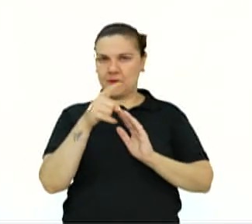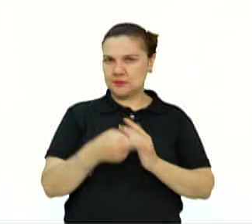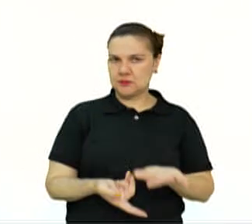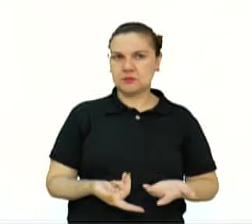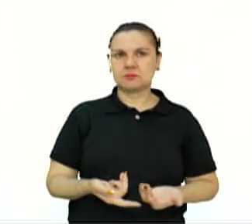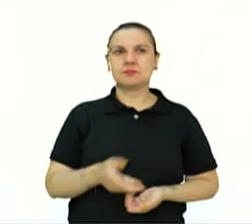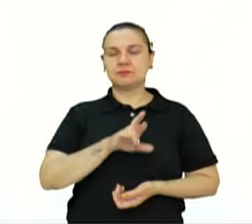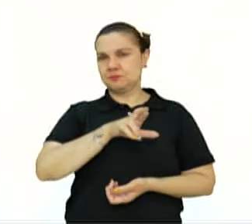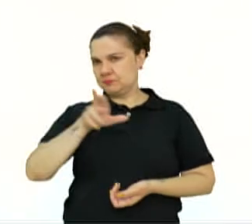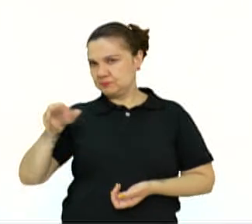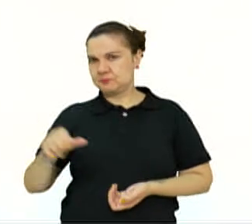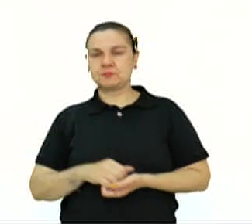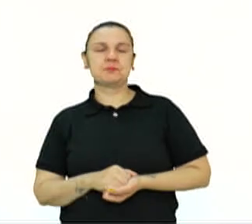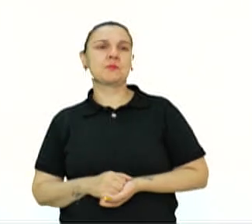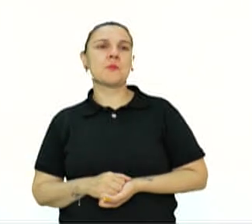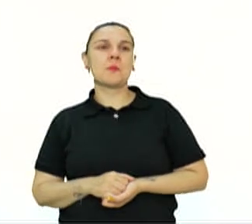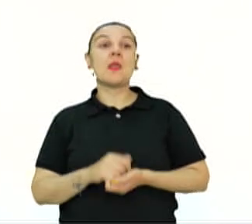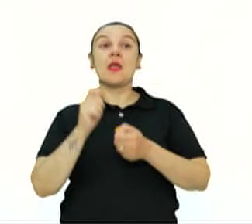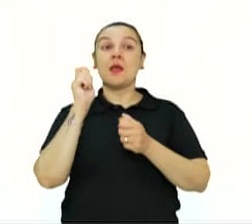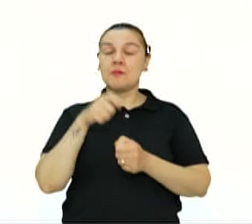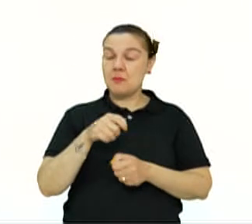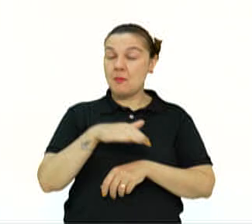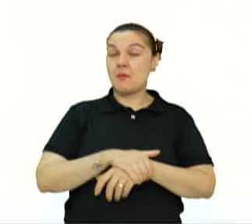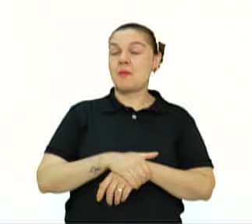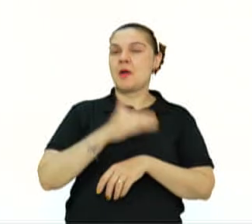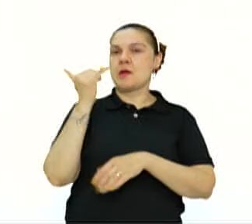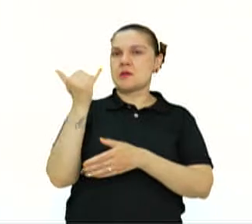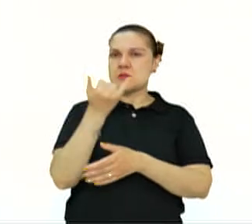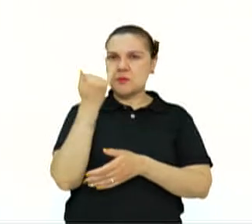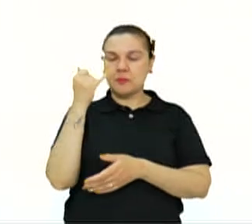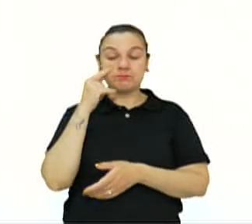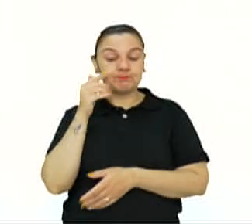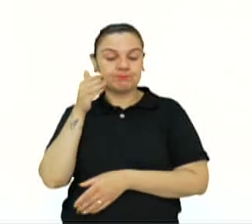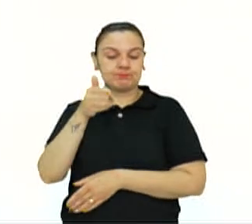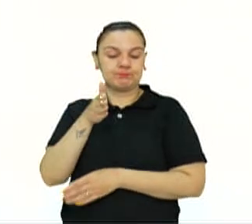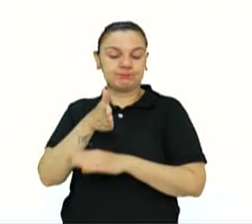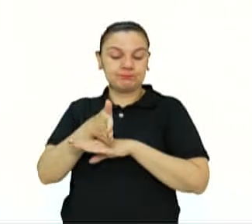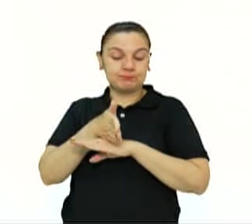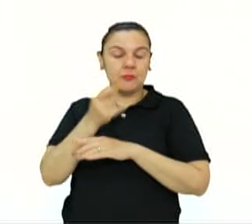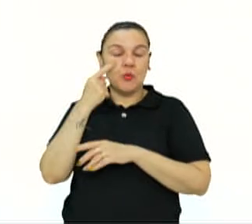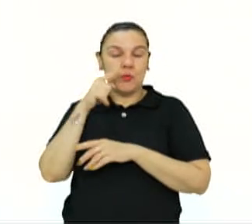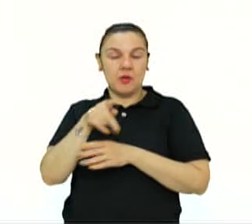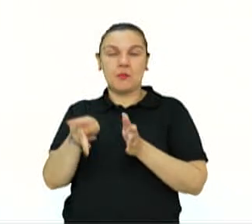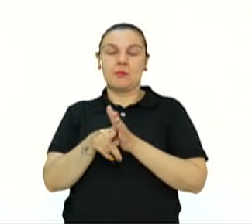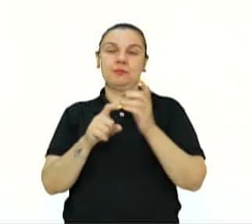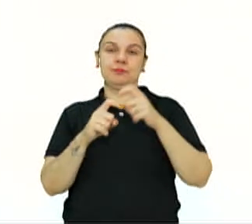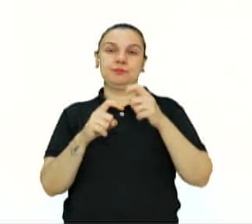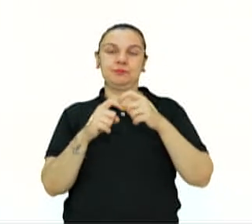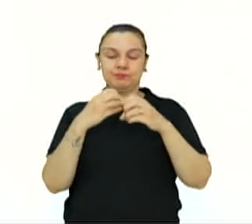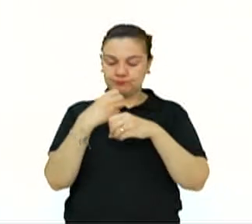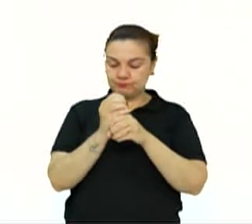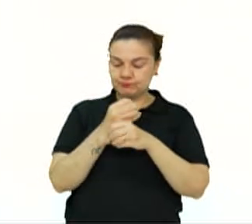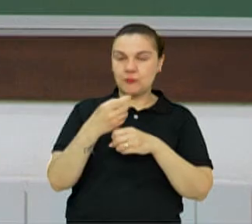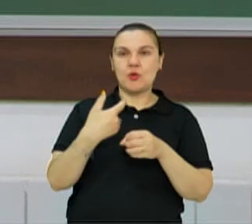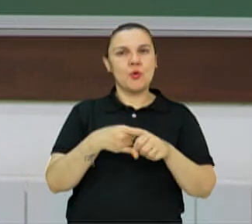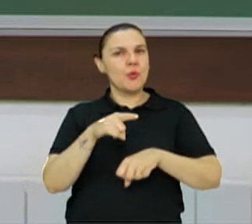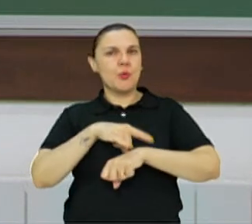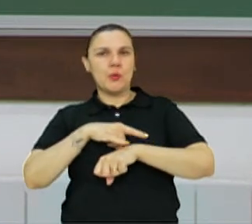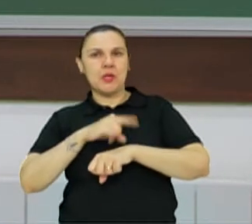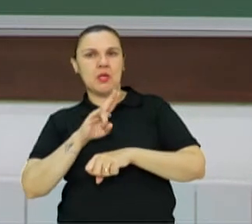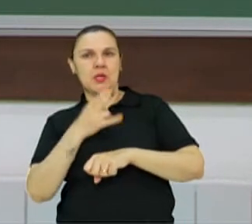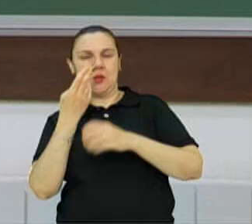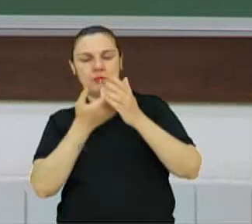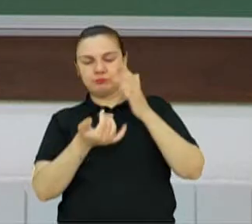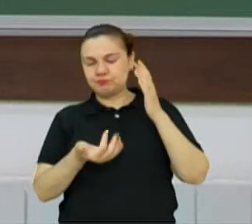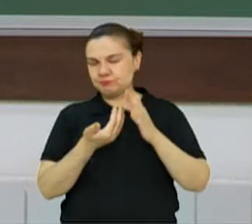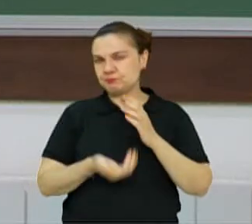bacterianas ou outros agentes causadores, quem vai diagnosticar é o médico, né? Através de um exame de urina, de